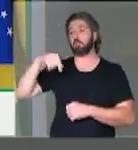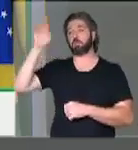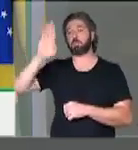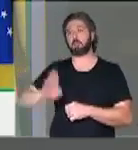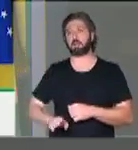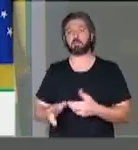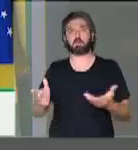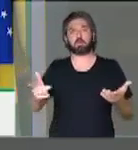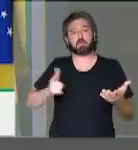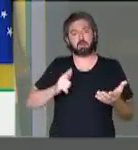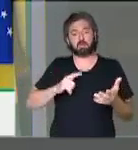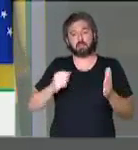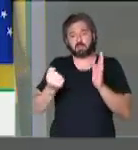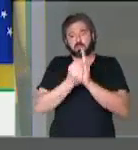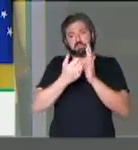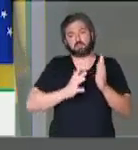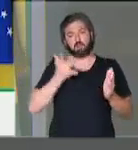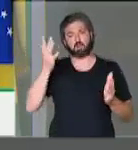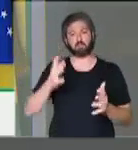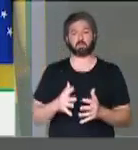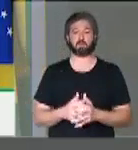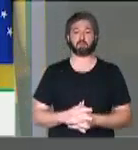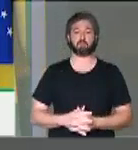no brasil que tenha faz marca